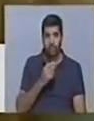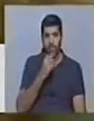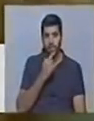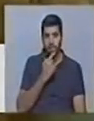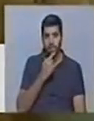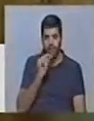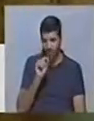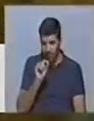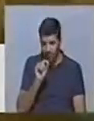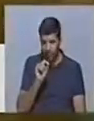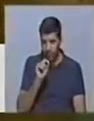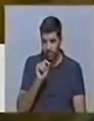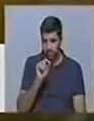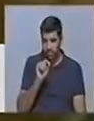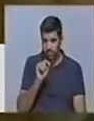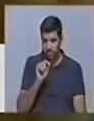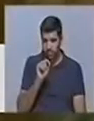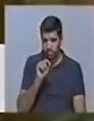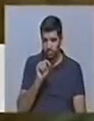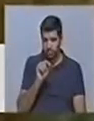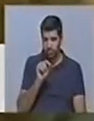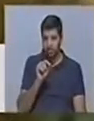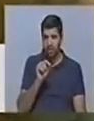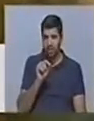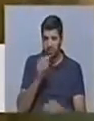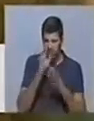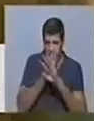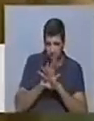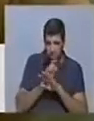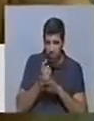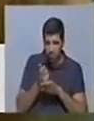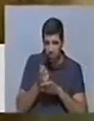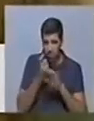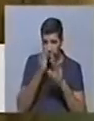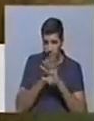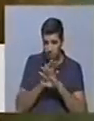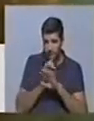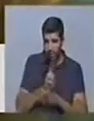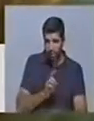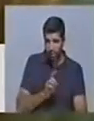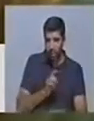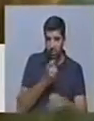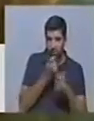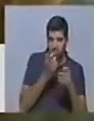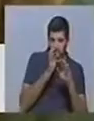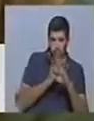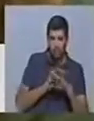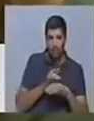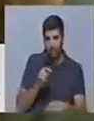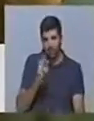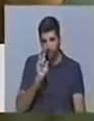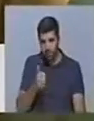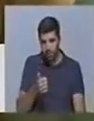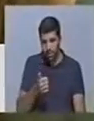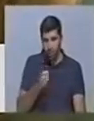Umas letras? Sim. Estavam assim, difusas? Desfocadas? Estavam? Estavam. Mas tu viste bem,